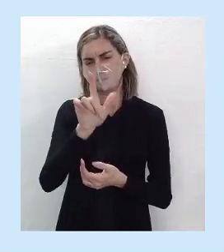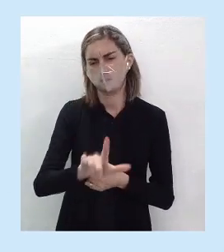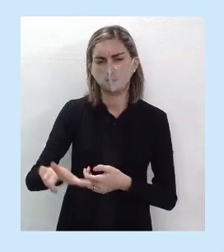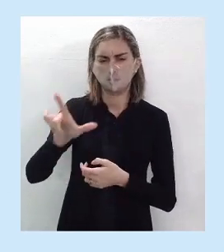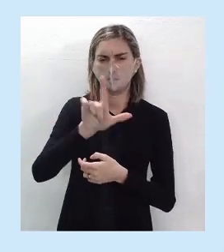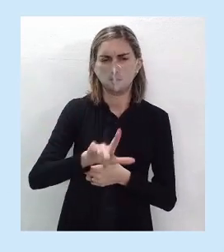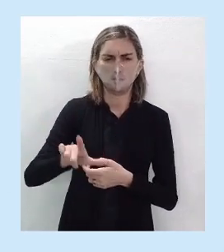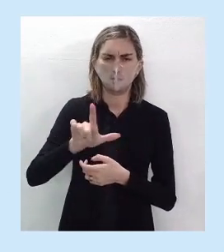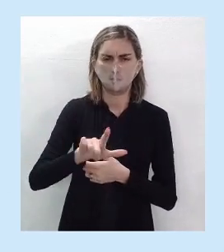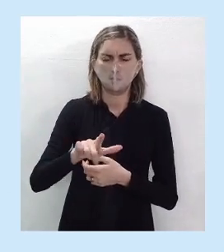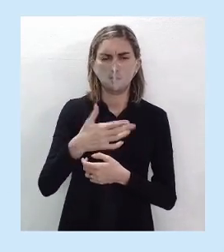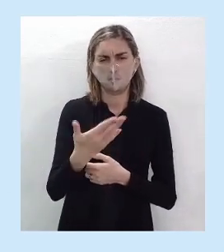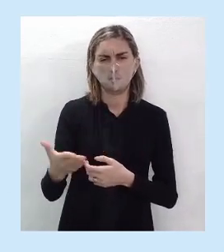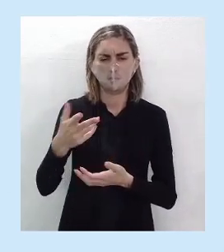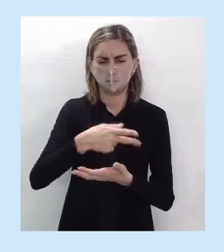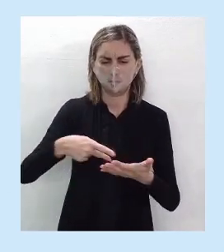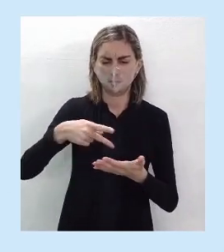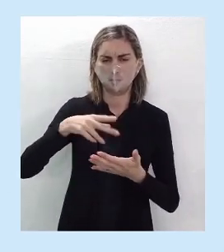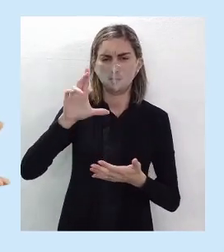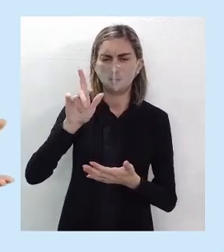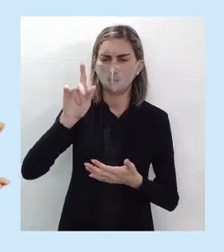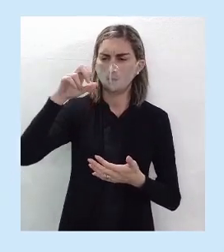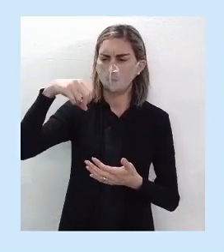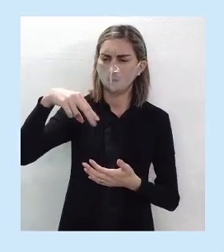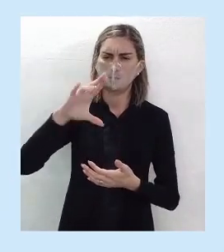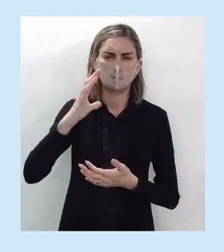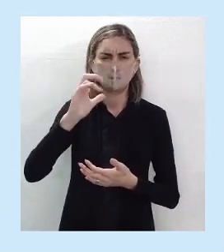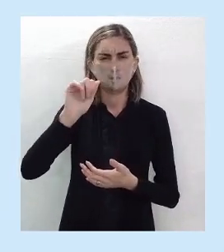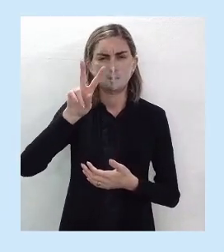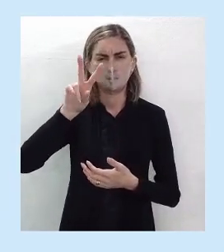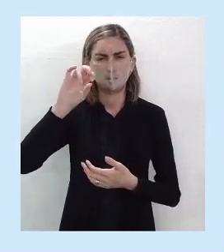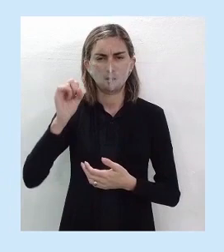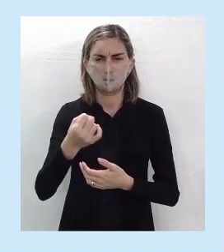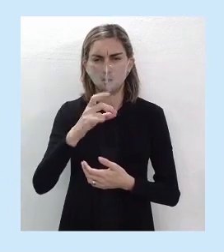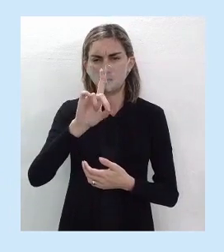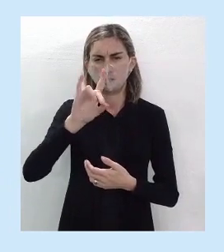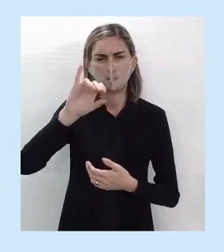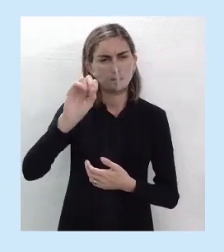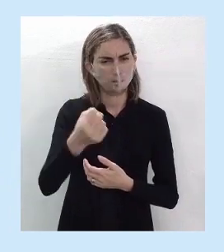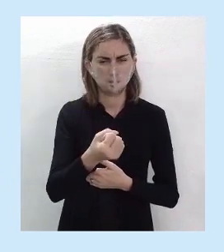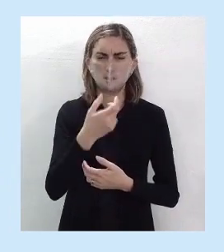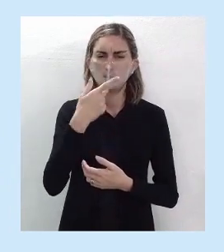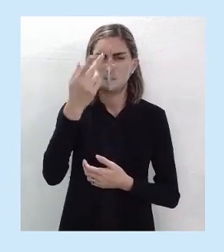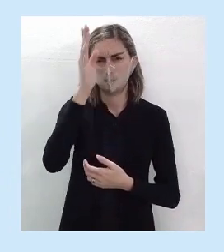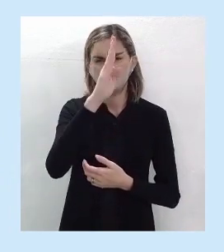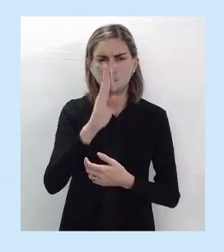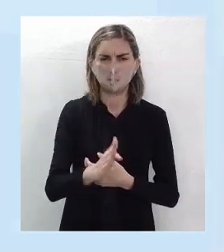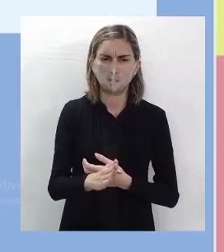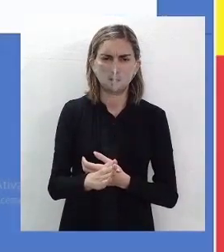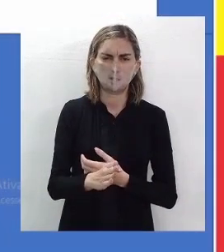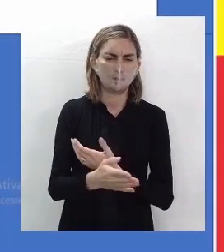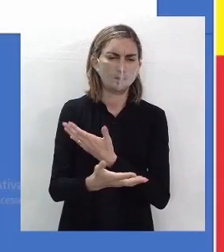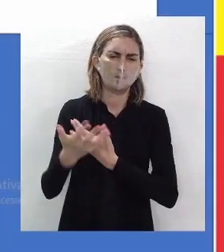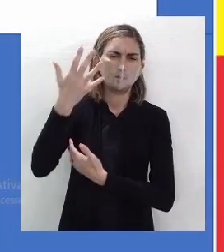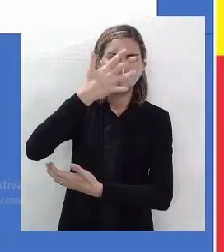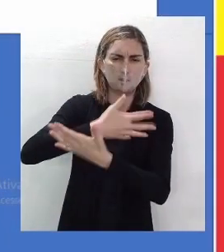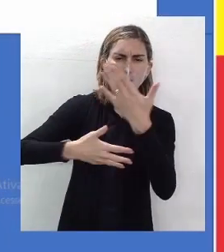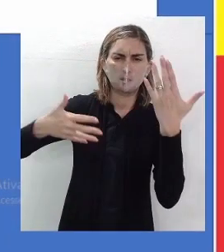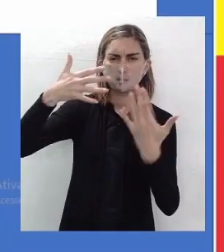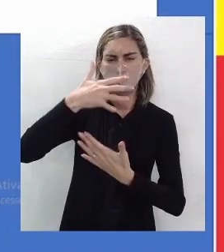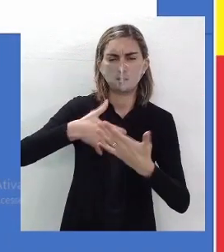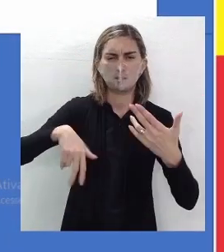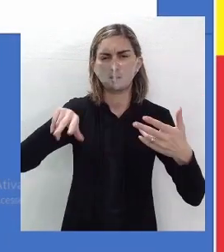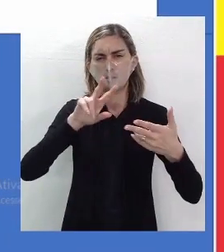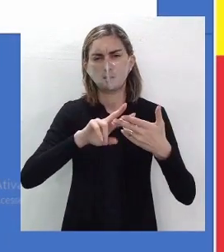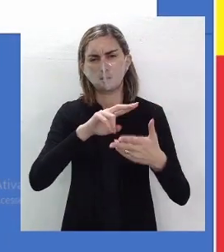literatura, que é um poema do Gonçalves Dias, não é? Falando do Brasil, não é? A canção do